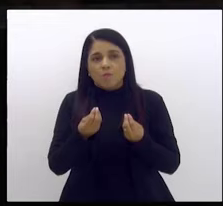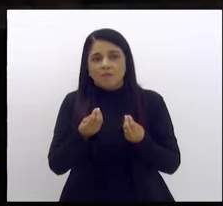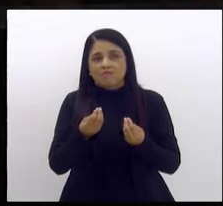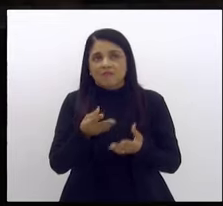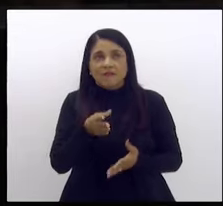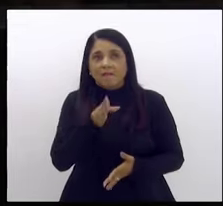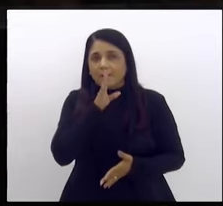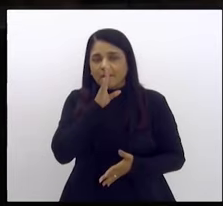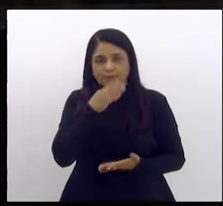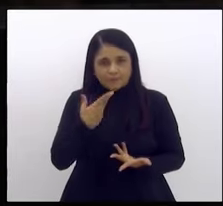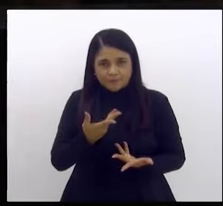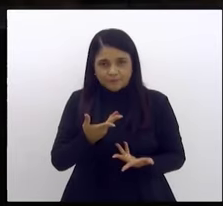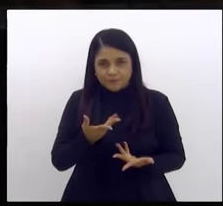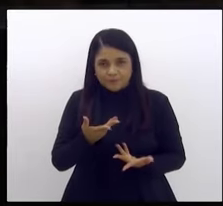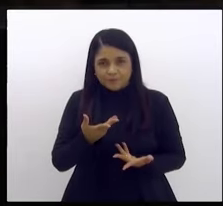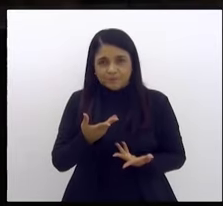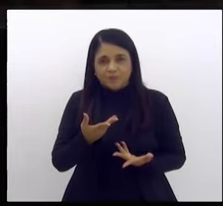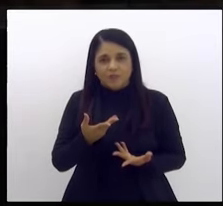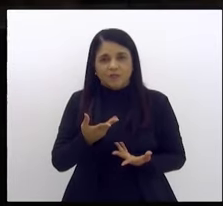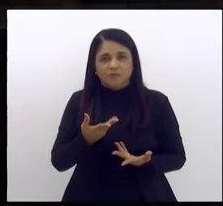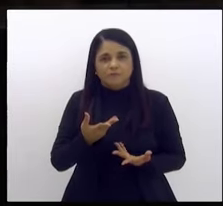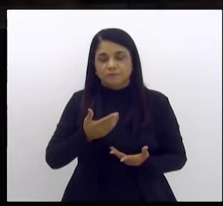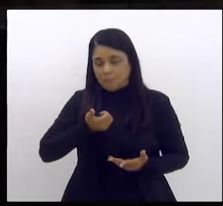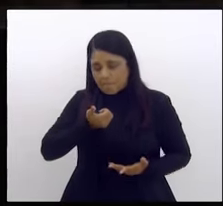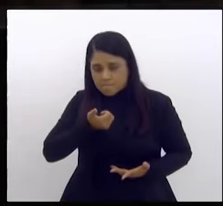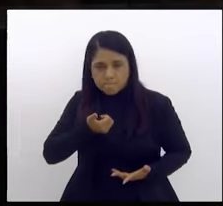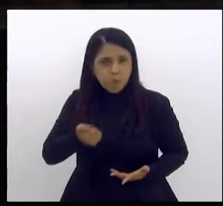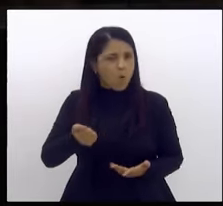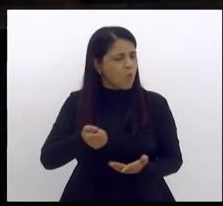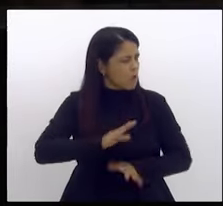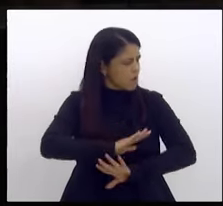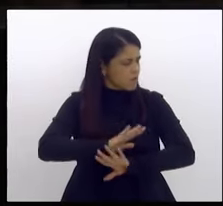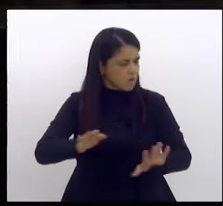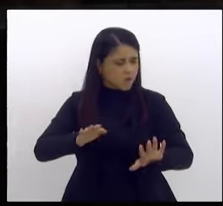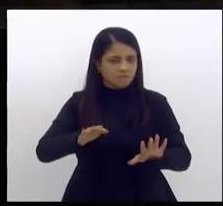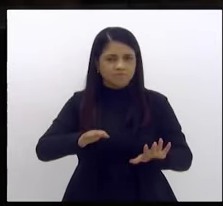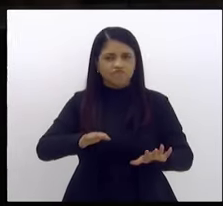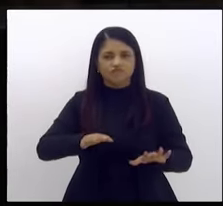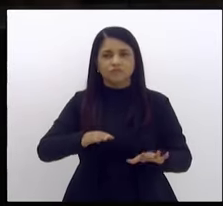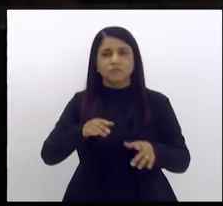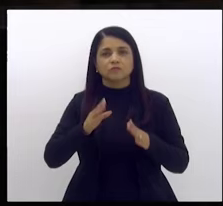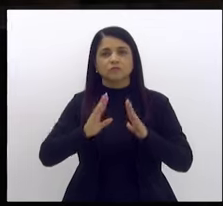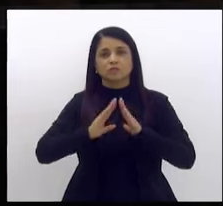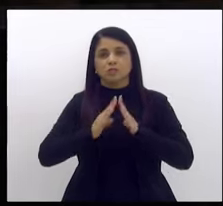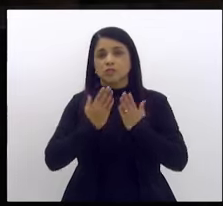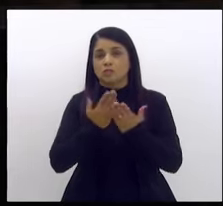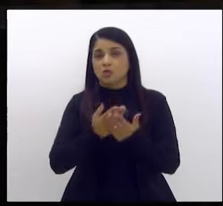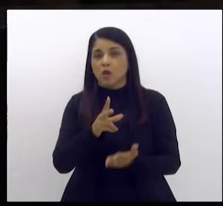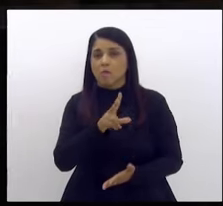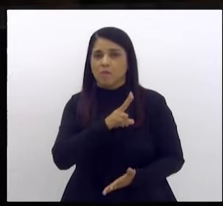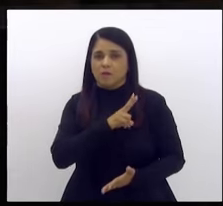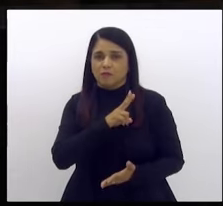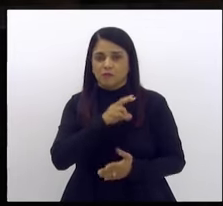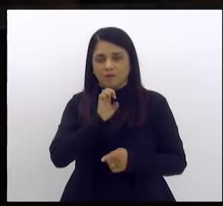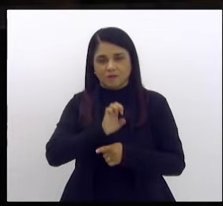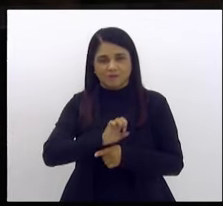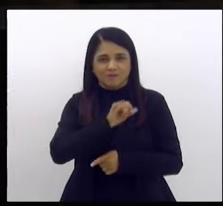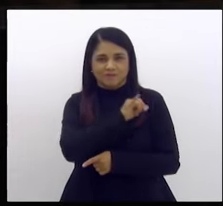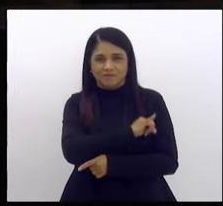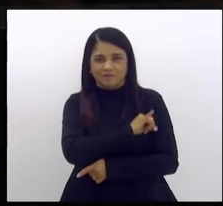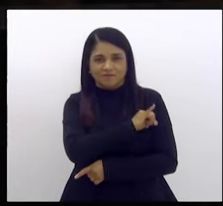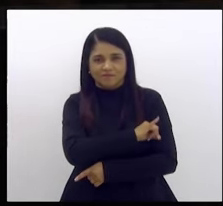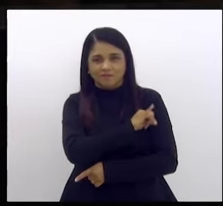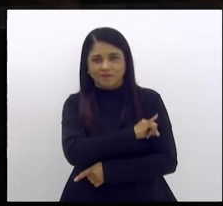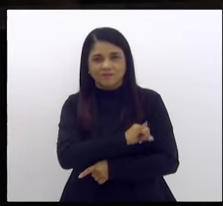também o quanto que nós repudiamos essa situação ocorrida no colégio particular aqui no estado do Rio de